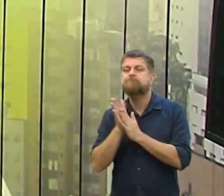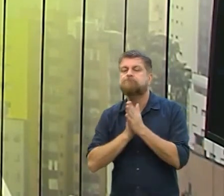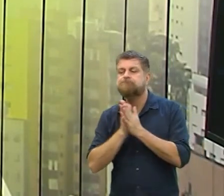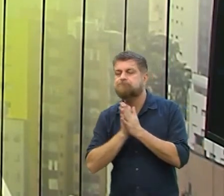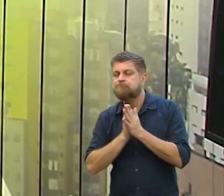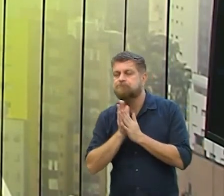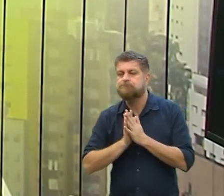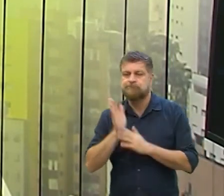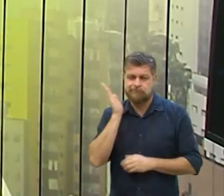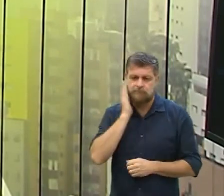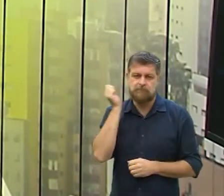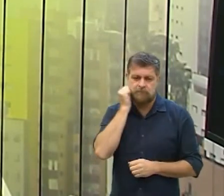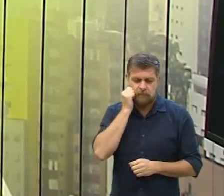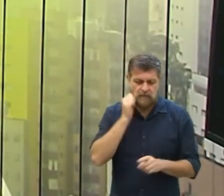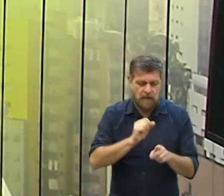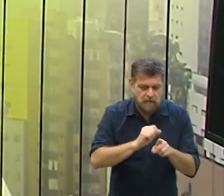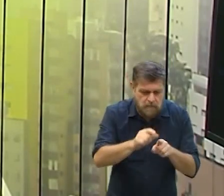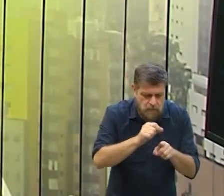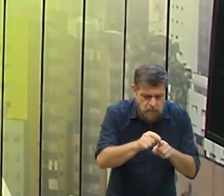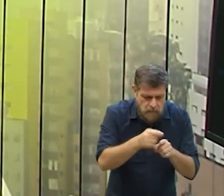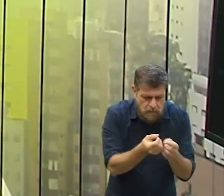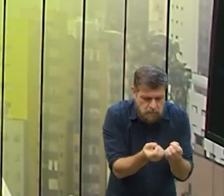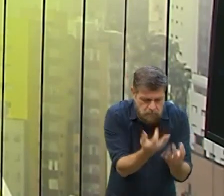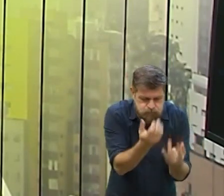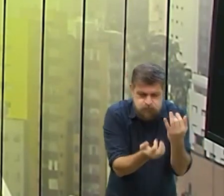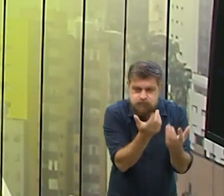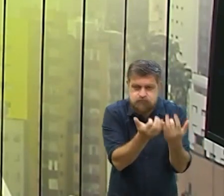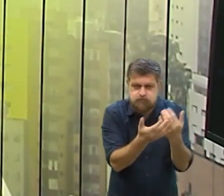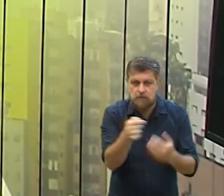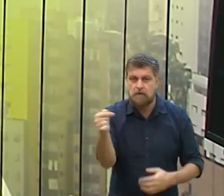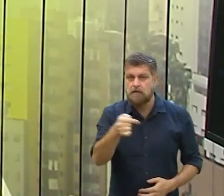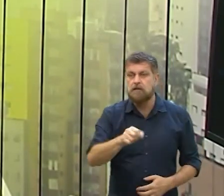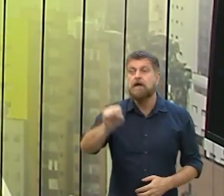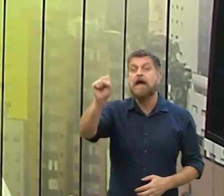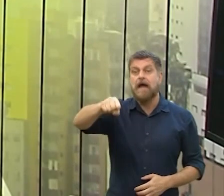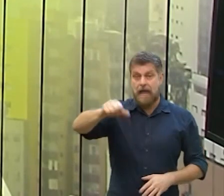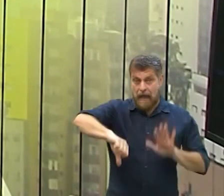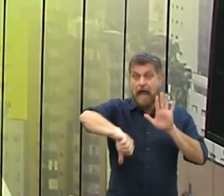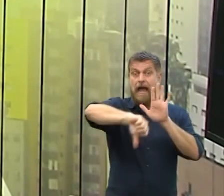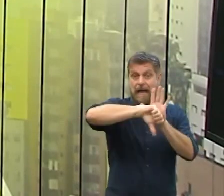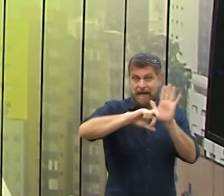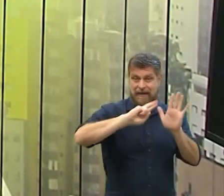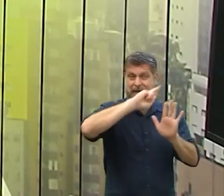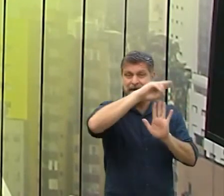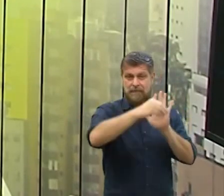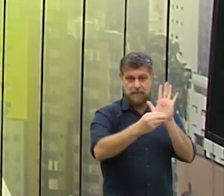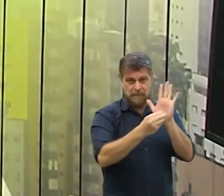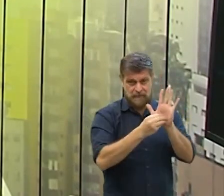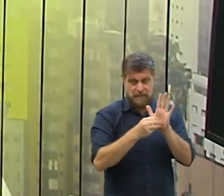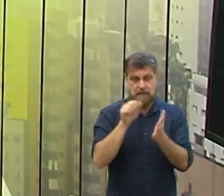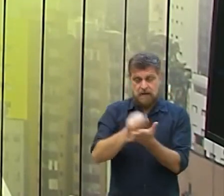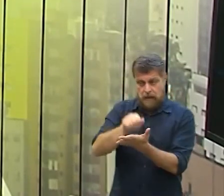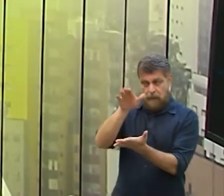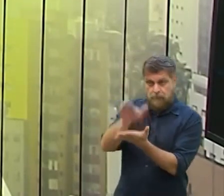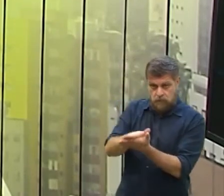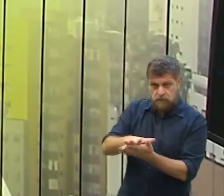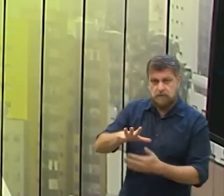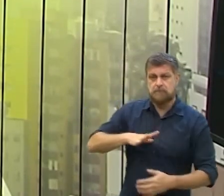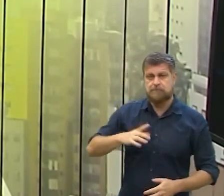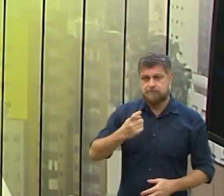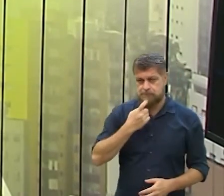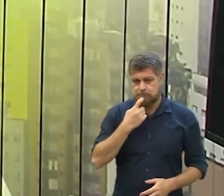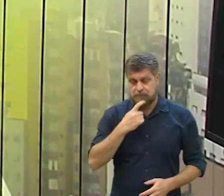Pessoas que provocam incêndios e isso é considerado, sim, crime ambiental passível de multa